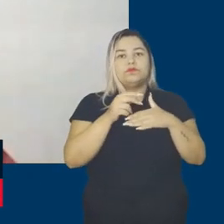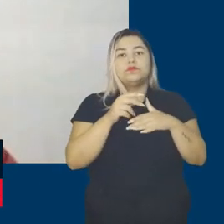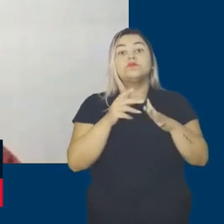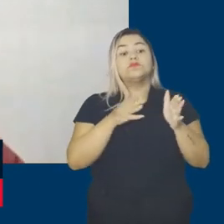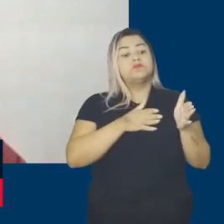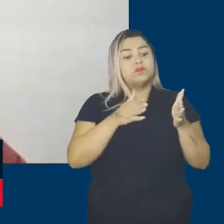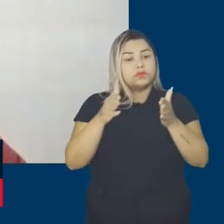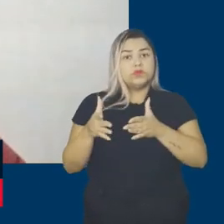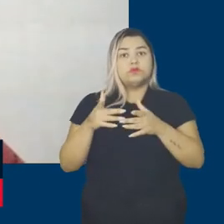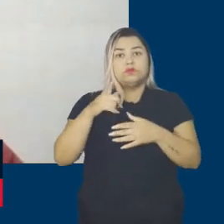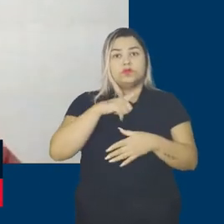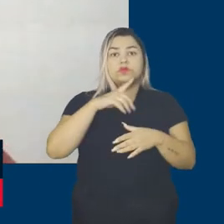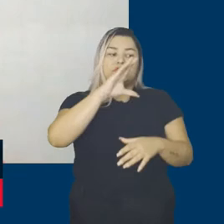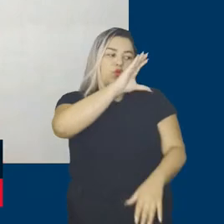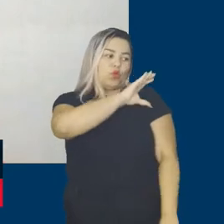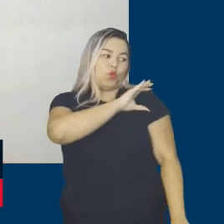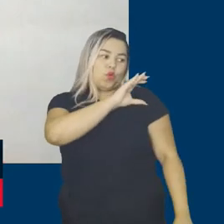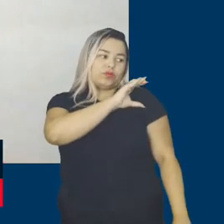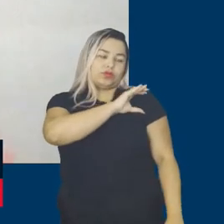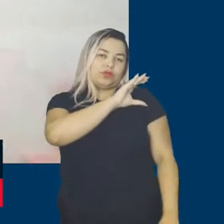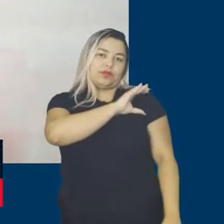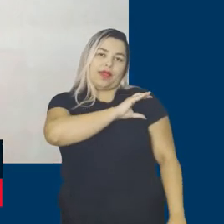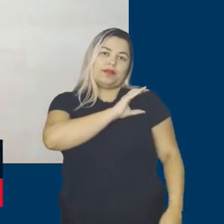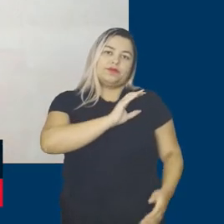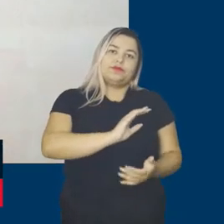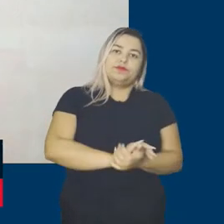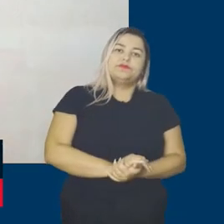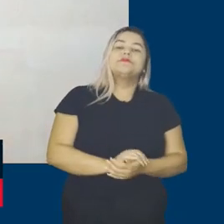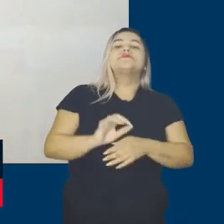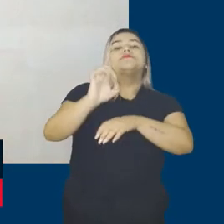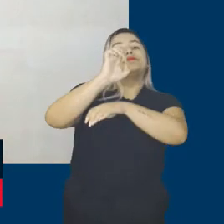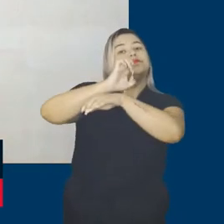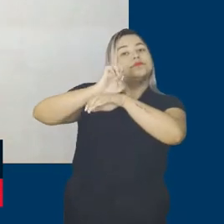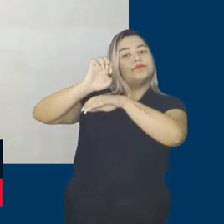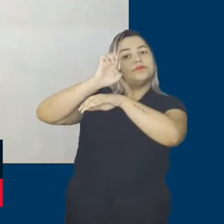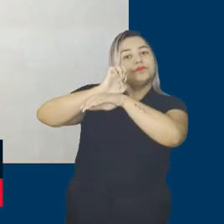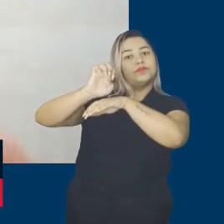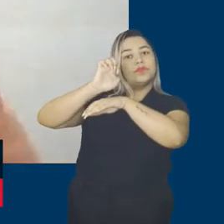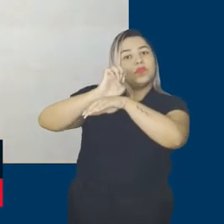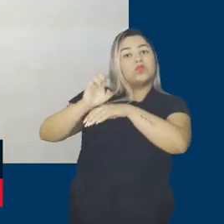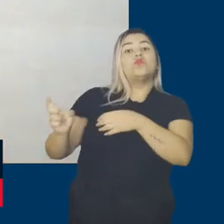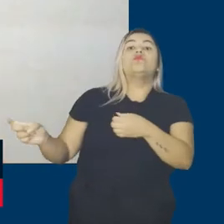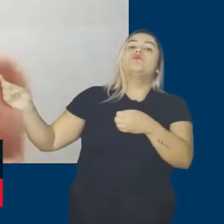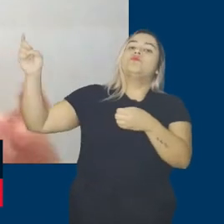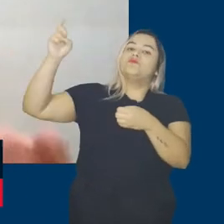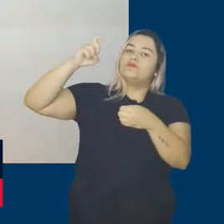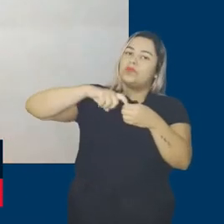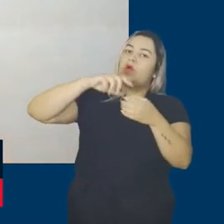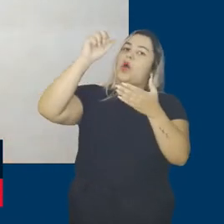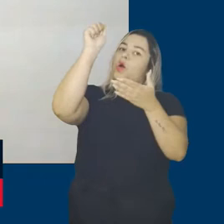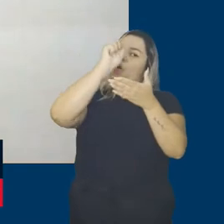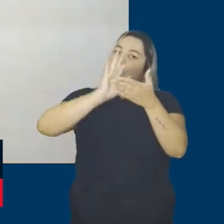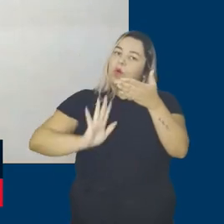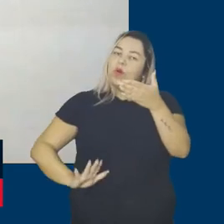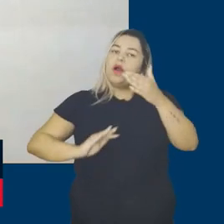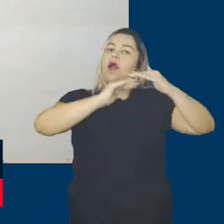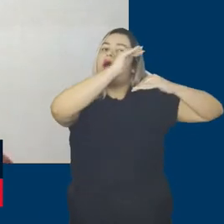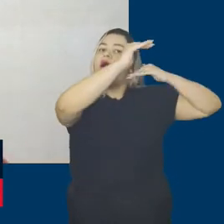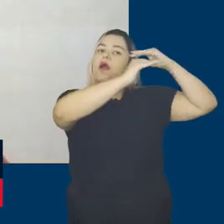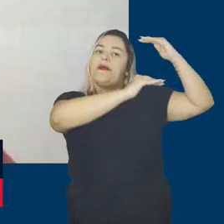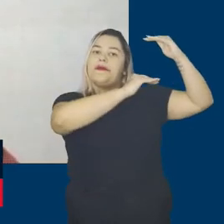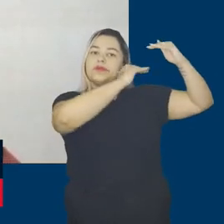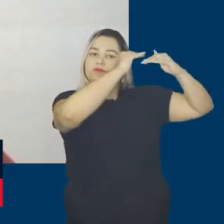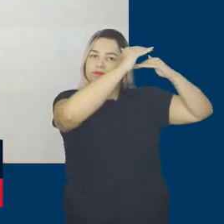que tem que ser coordenado. Então, o Estado retomar, né, uma agenda para um desenvolvimento verde,